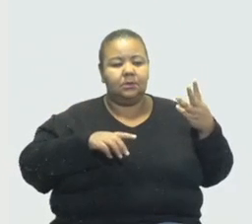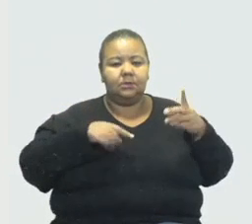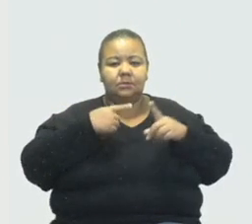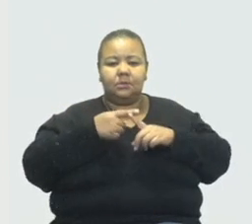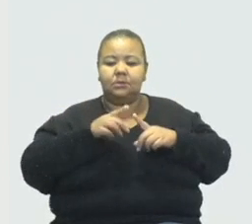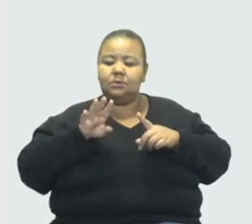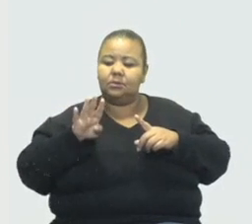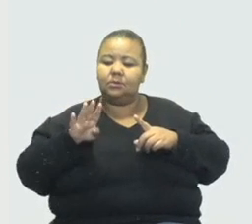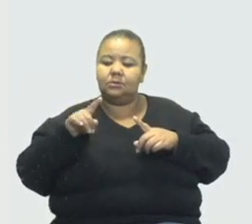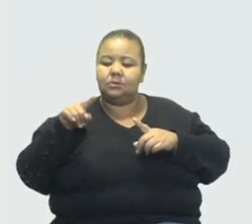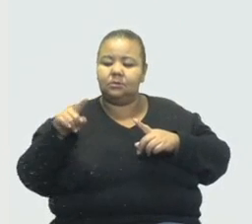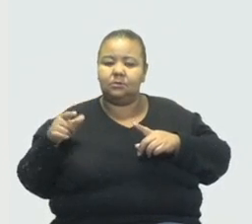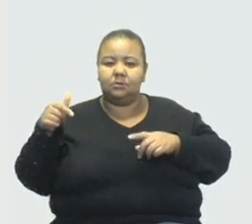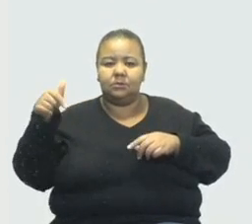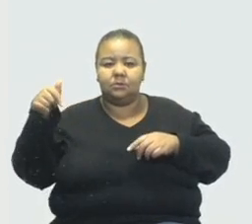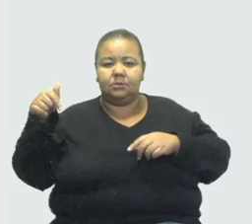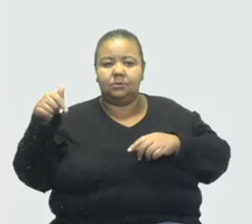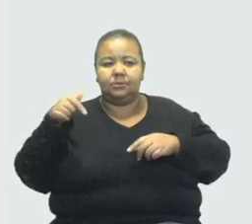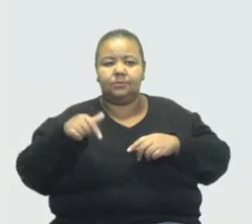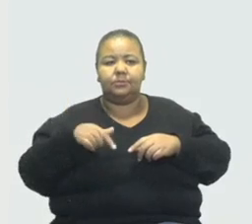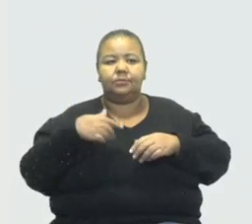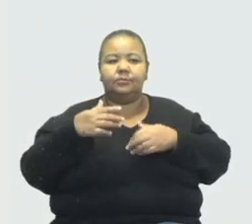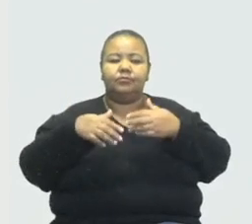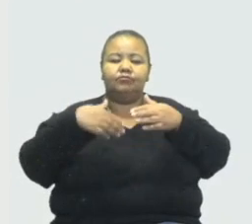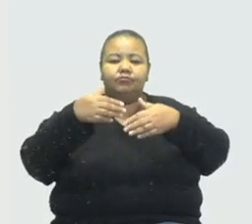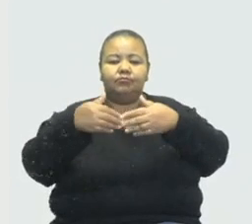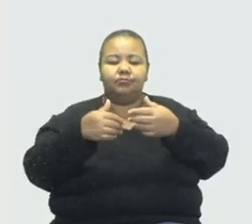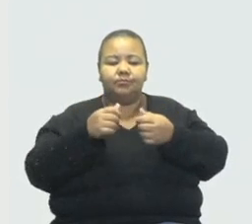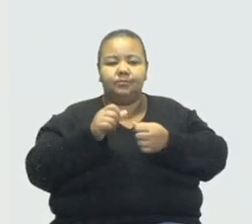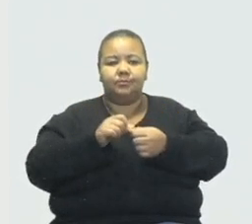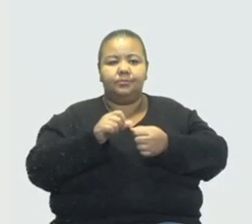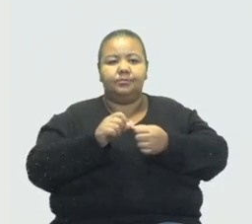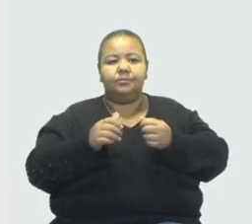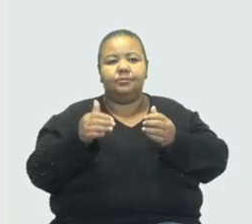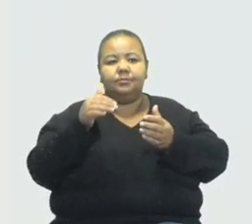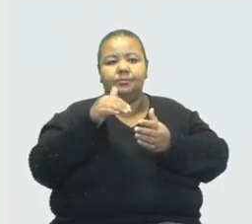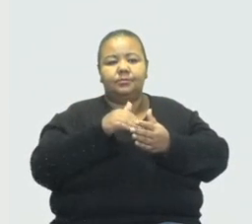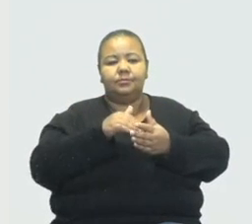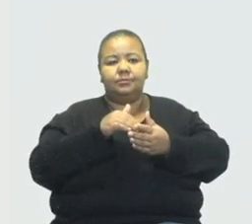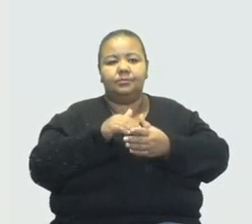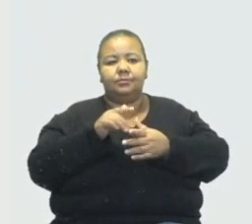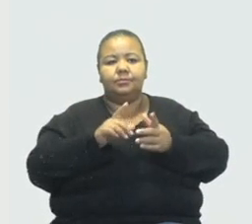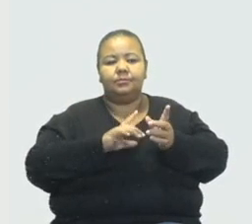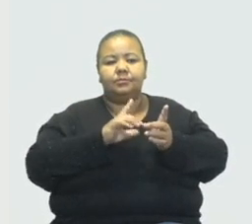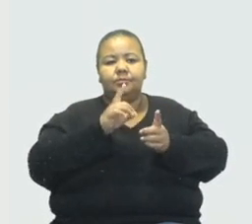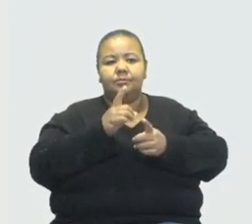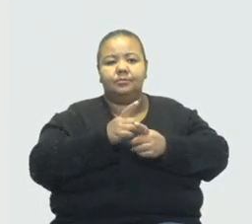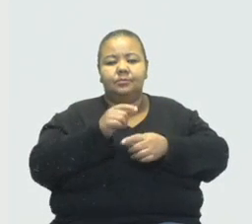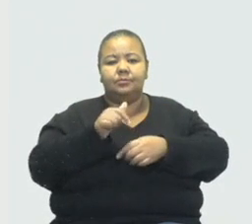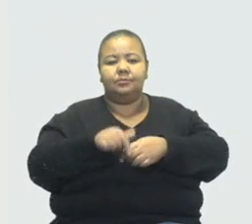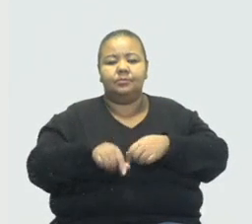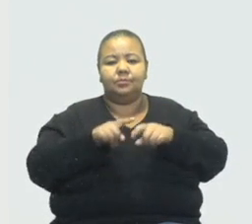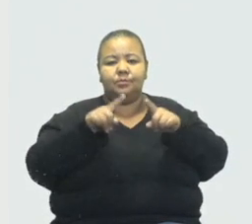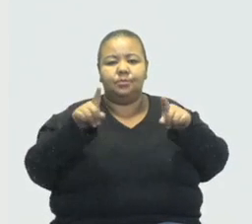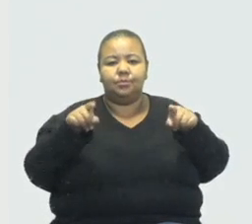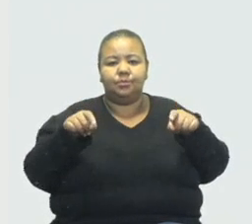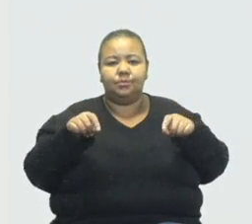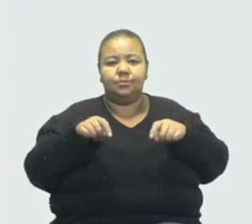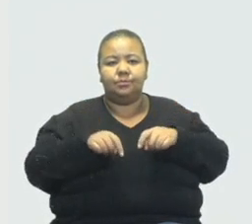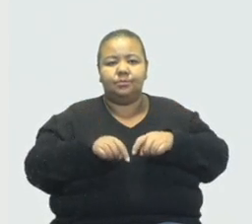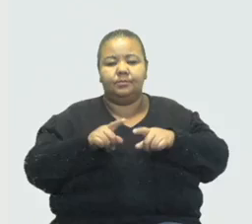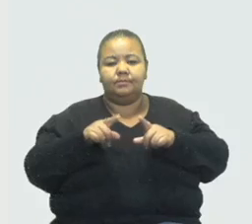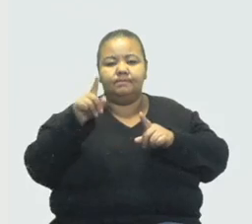4, 7. E assim, sucessivamente, até encontrarmos a nossa matriz aqui,